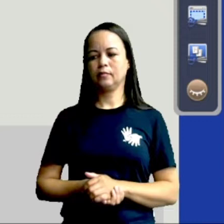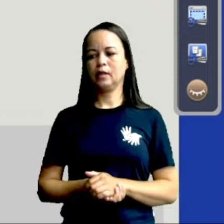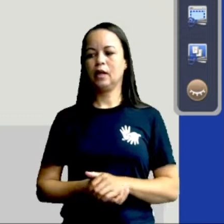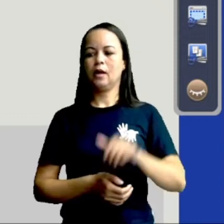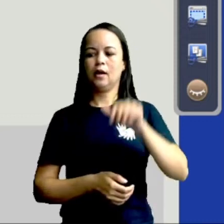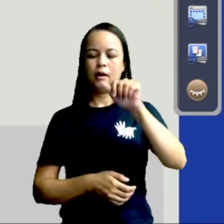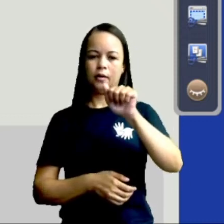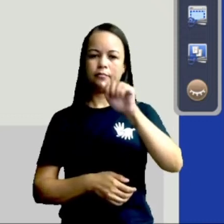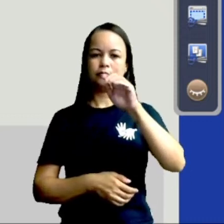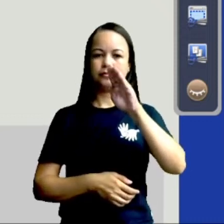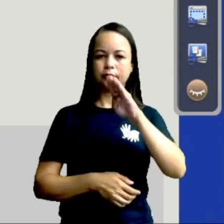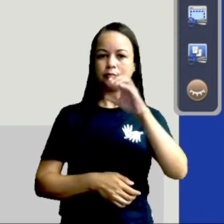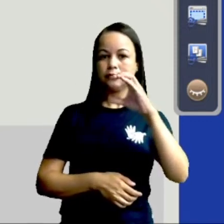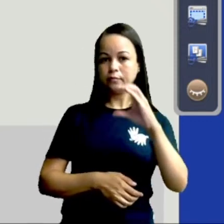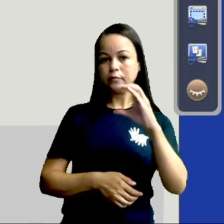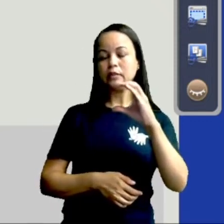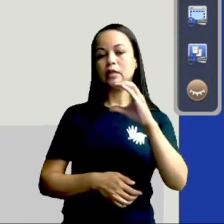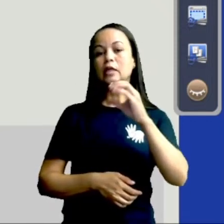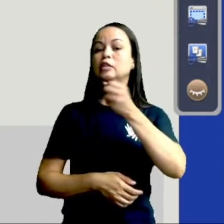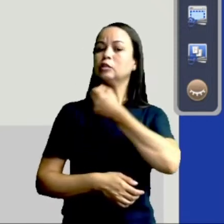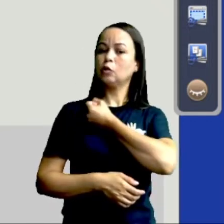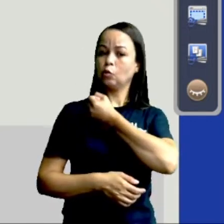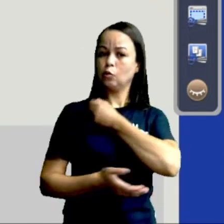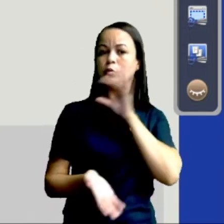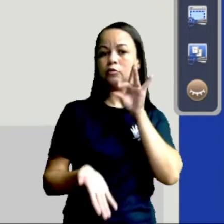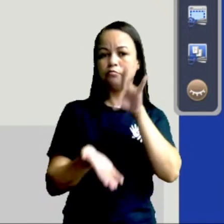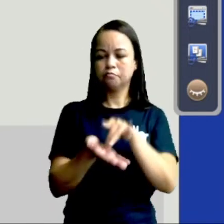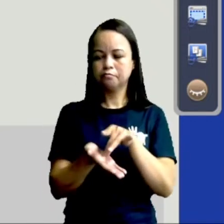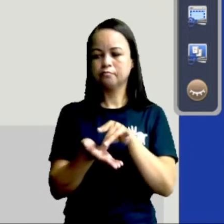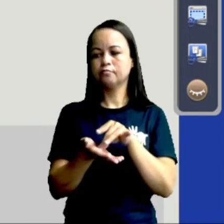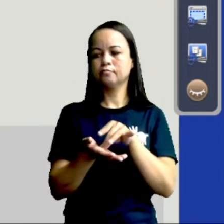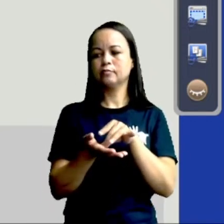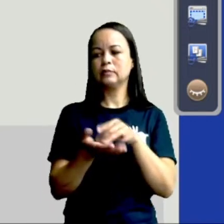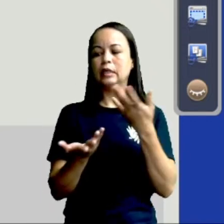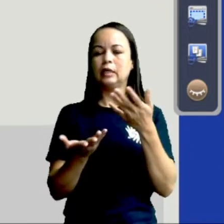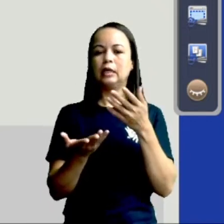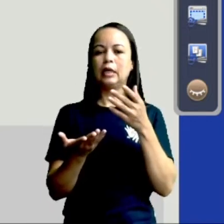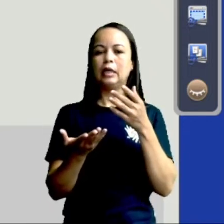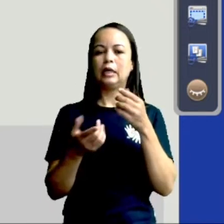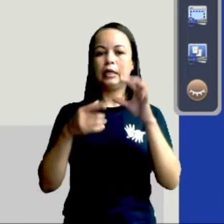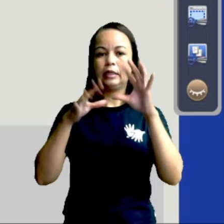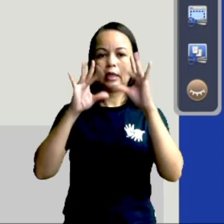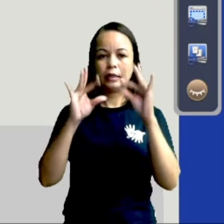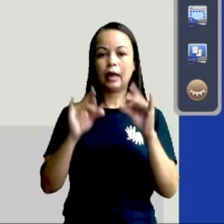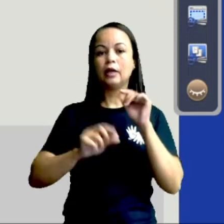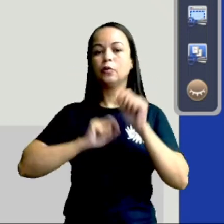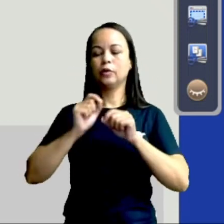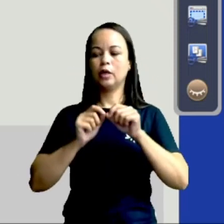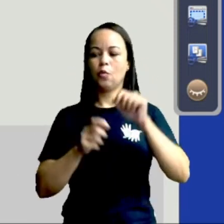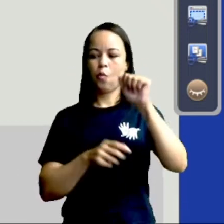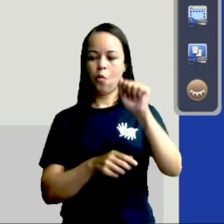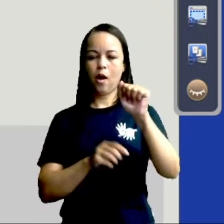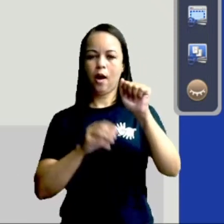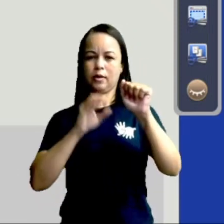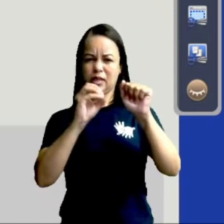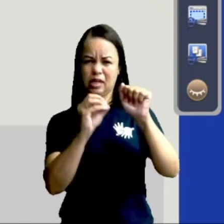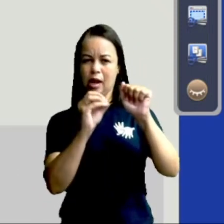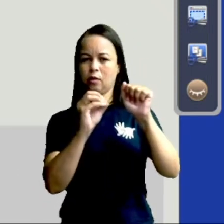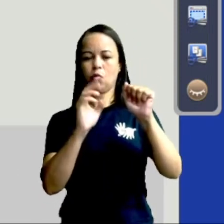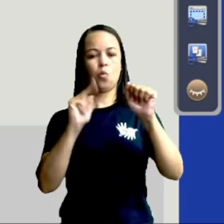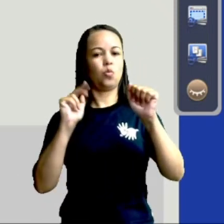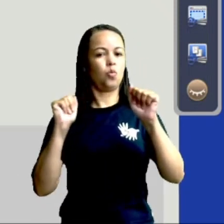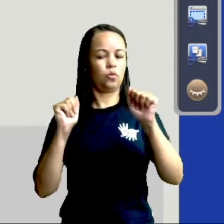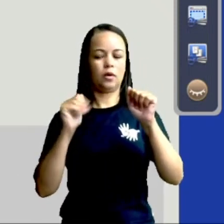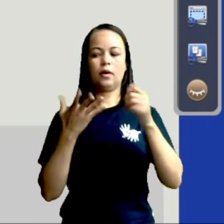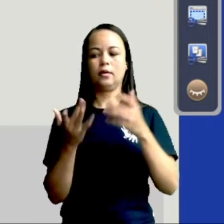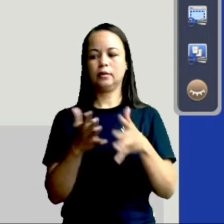são números reais. E detalhe, o A nunca pode ser zero, tá? O número que está aqui, ó,